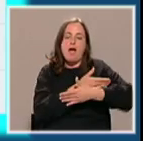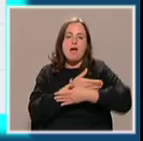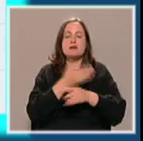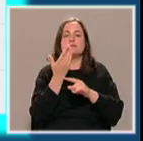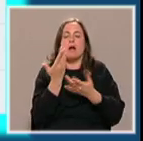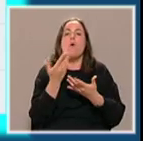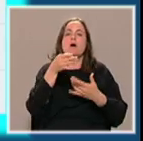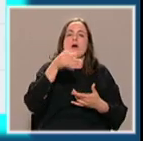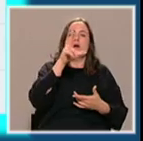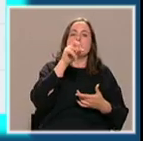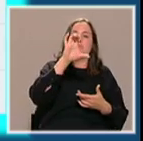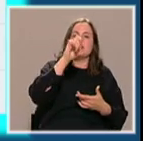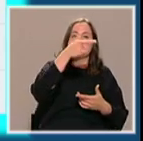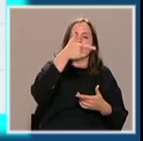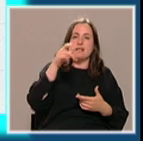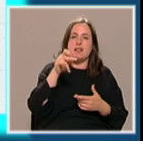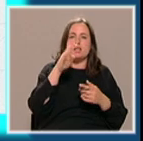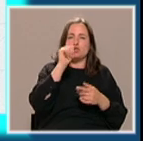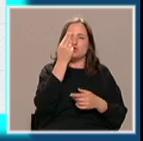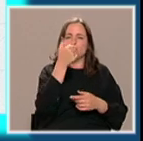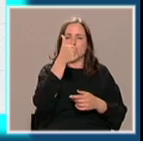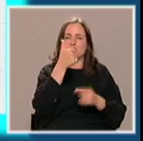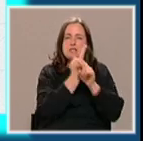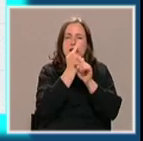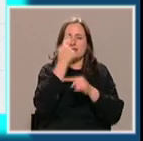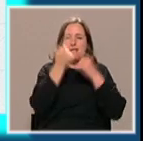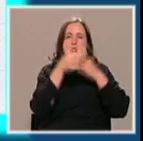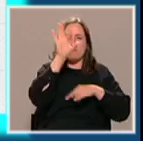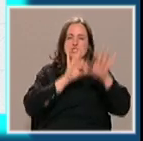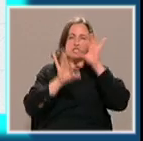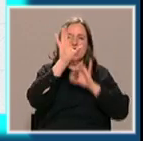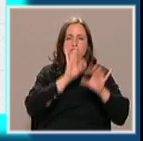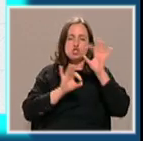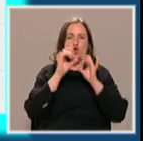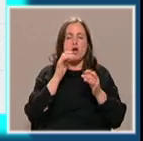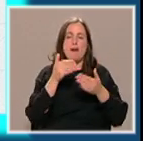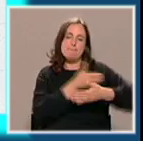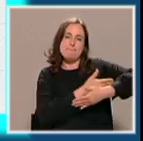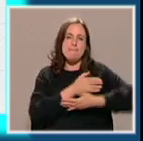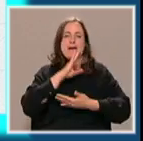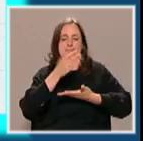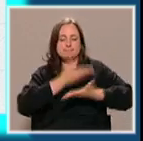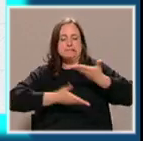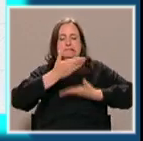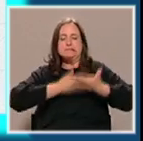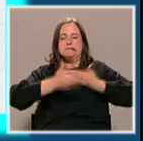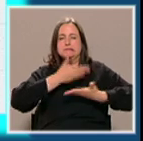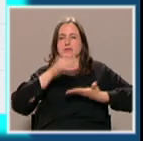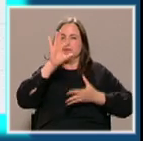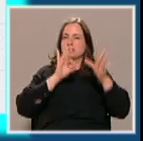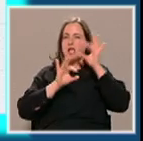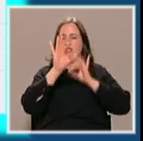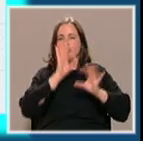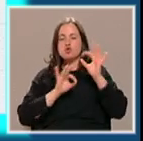placenta seleciona a passagem de algumas substâncias entre o embrião ou o feto e a mãe, reforçar nesta